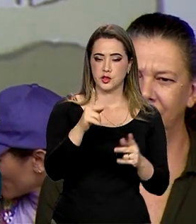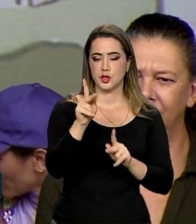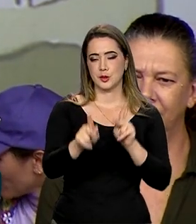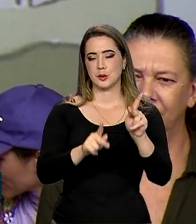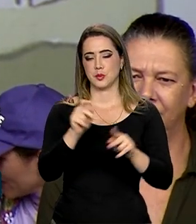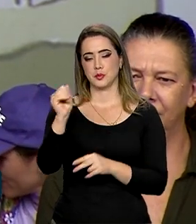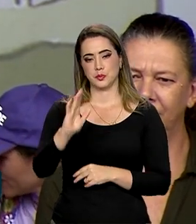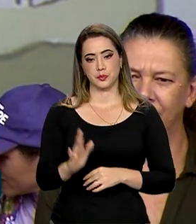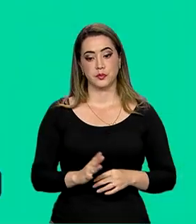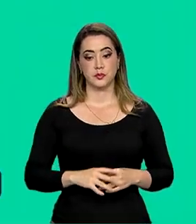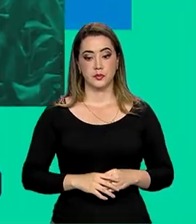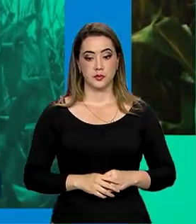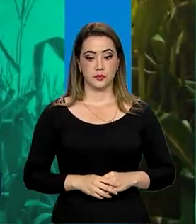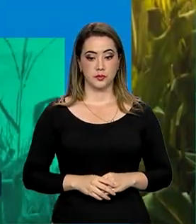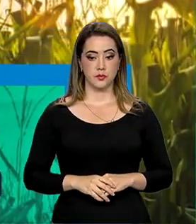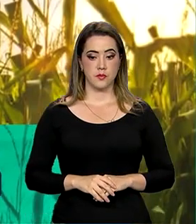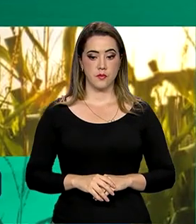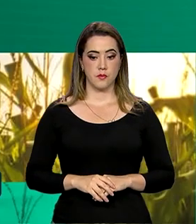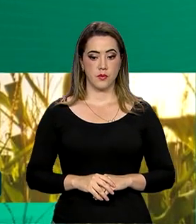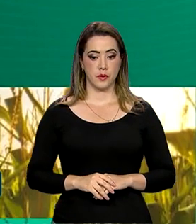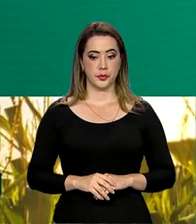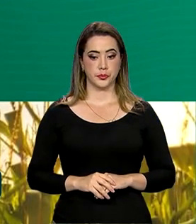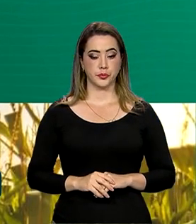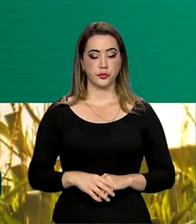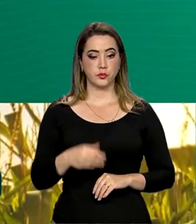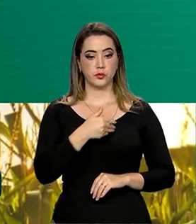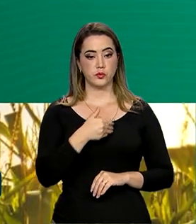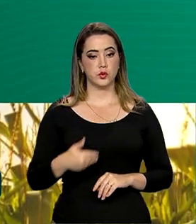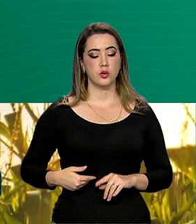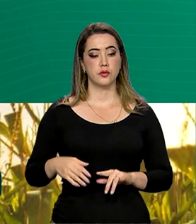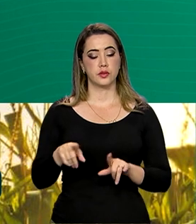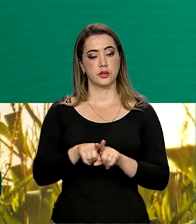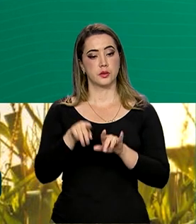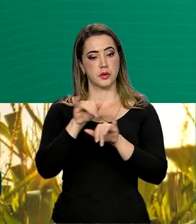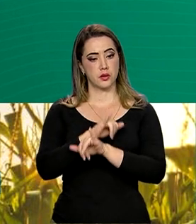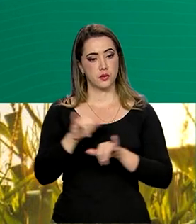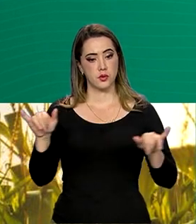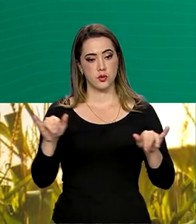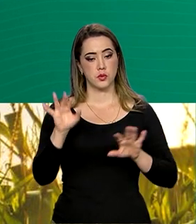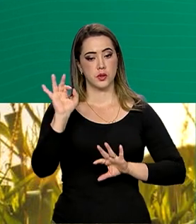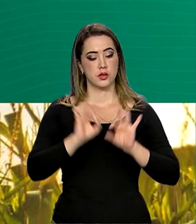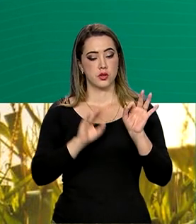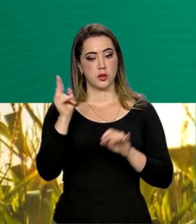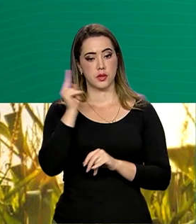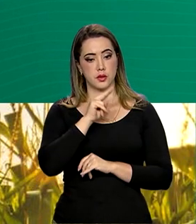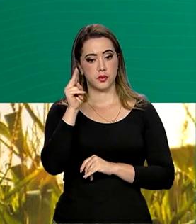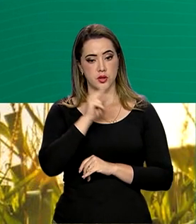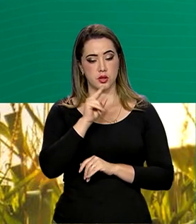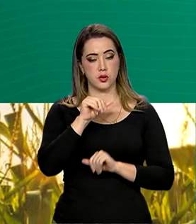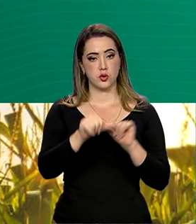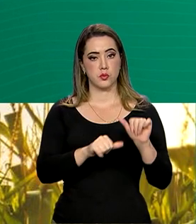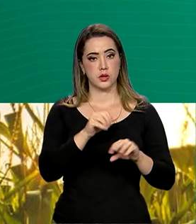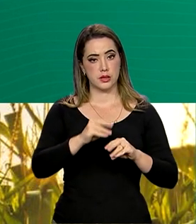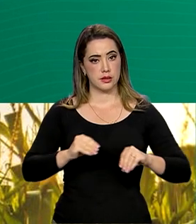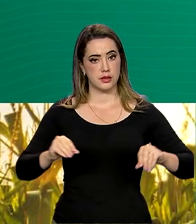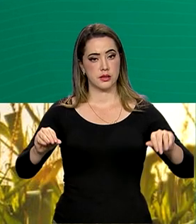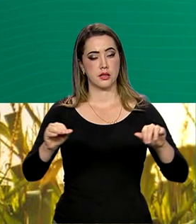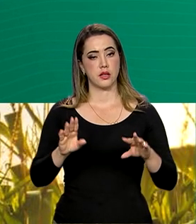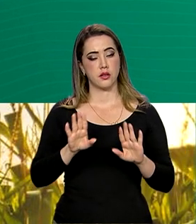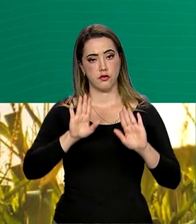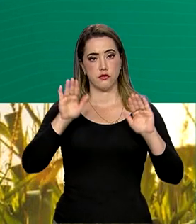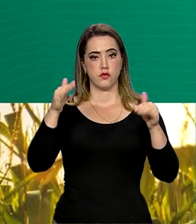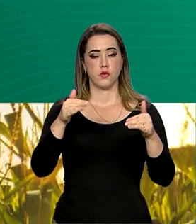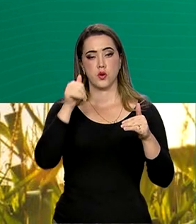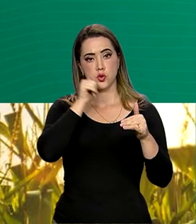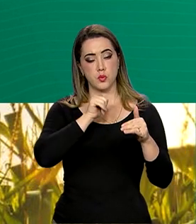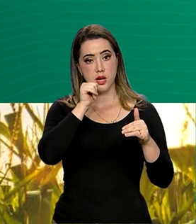povo brasileiro. O governo também anunciou o Plano Emergencial de Reforma Agrária, que vai priorizar a entrega de